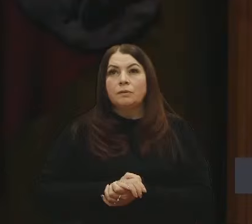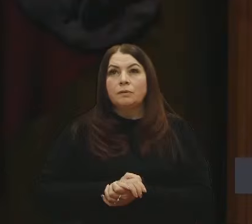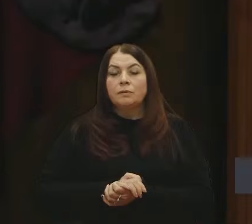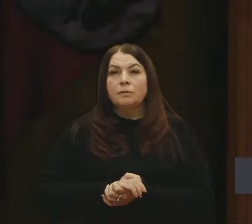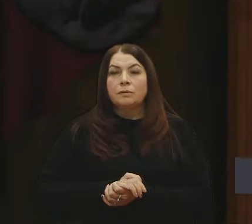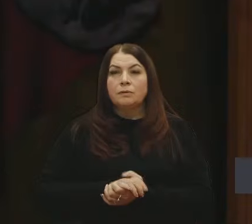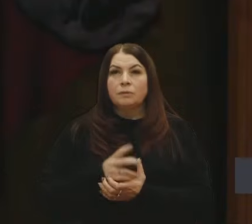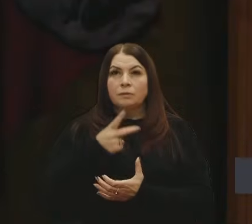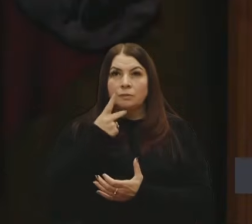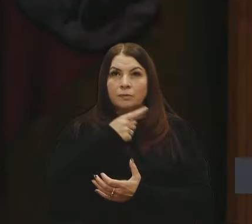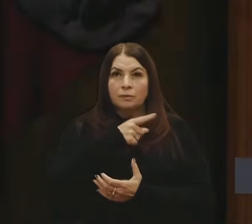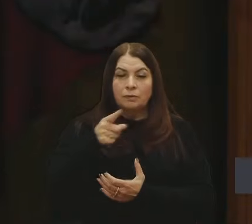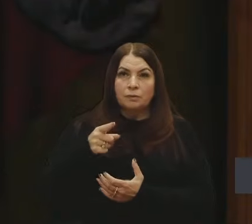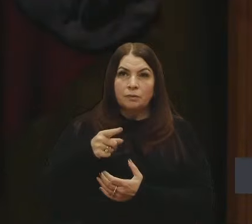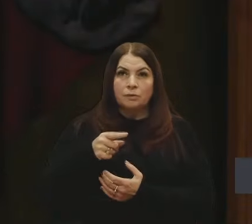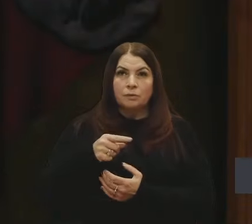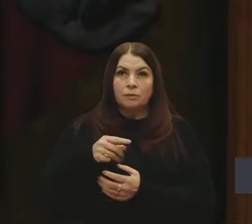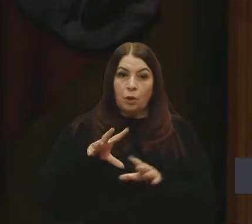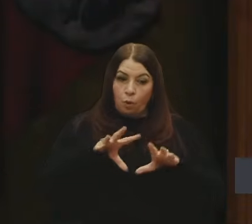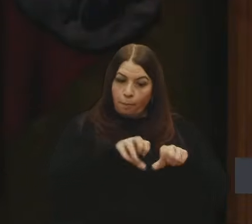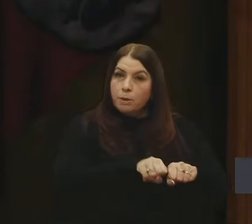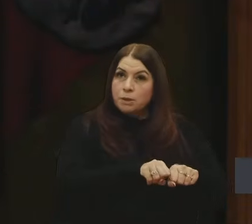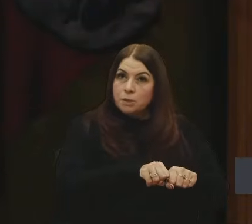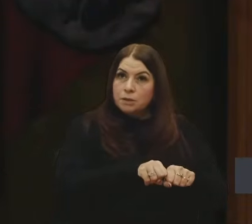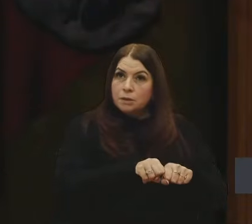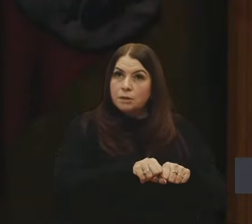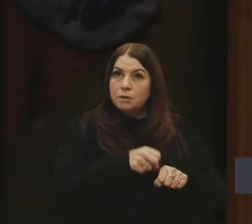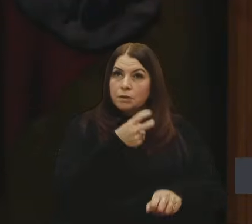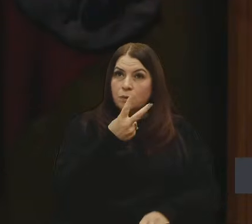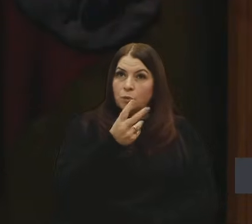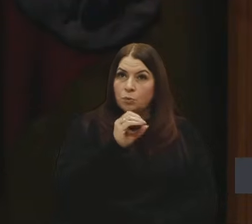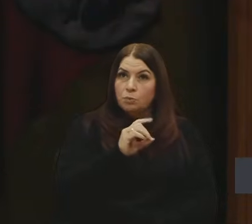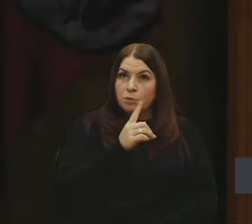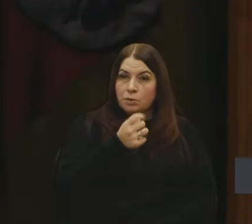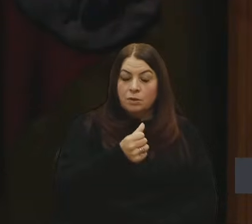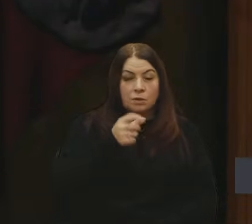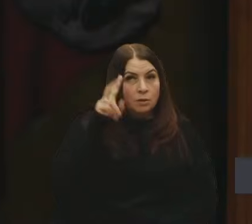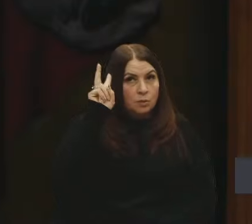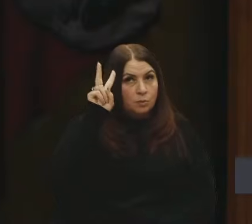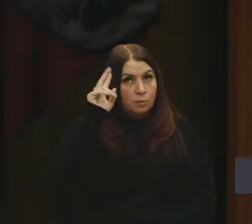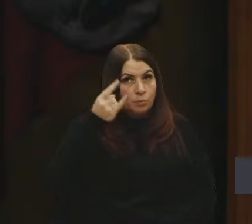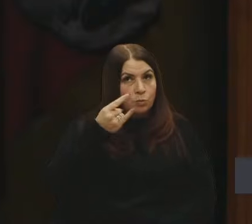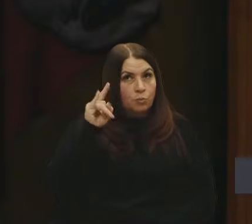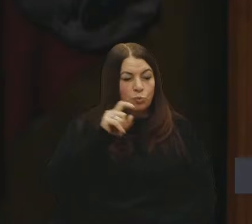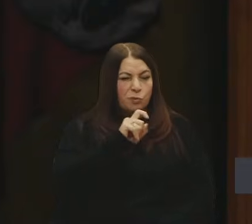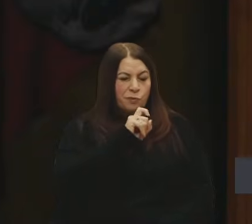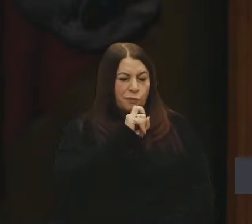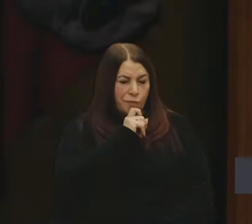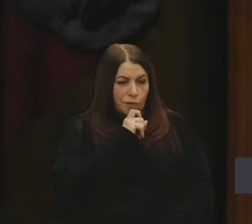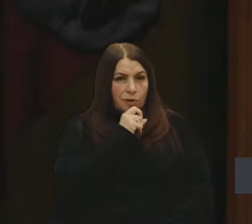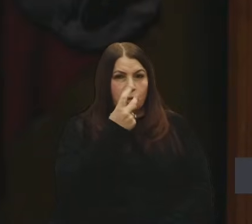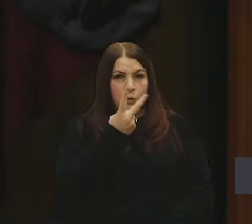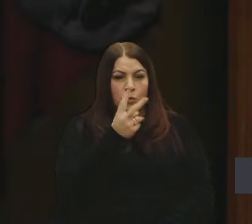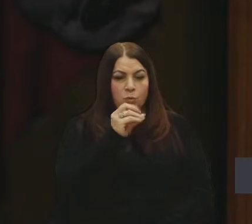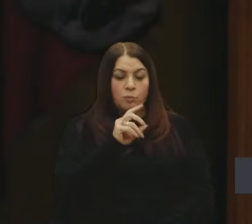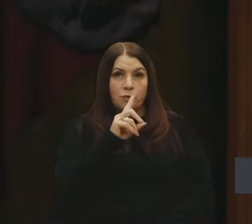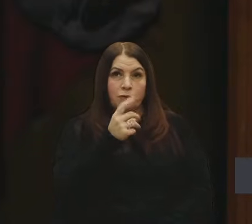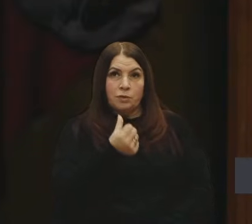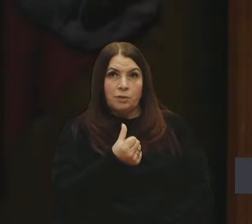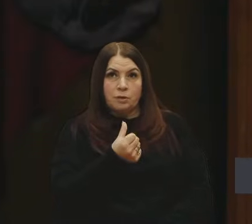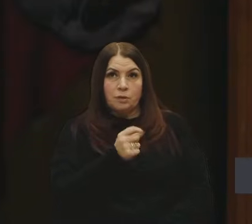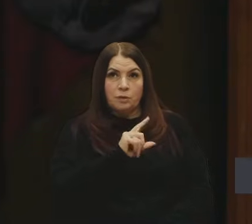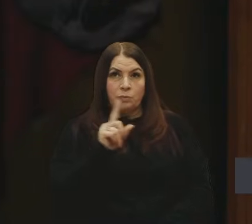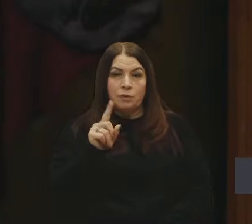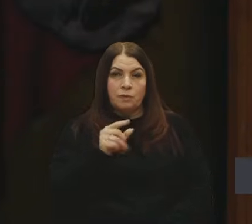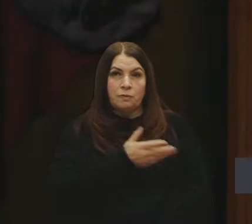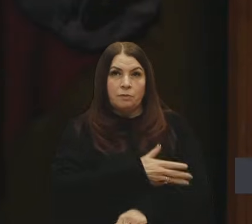companheira falou sobre as ocupações que aconteceram em 2016. E eu me lembro do último inverno, em 2016, em que eu estava